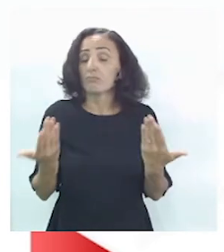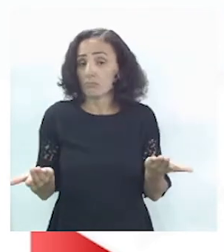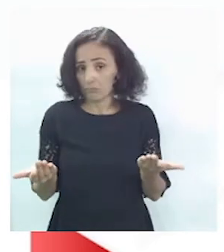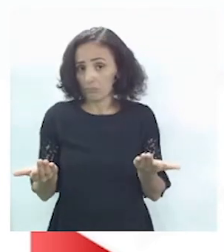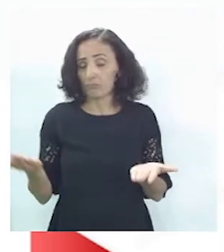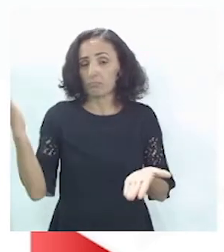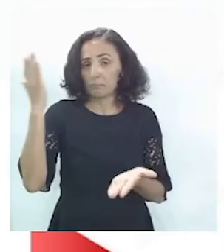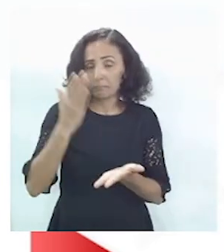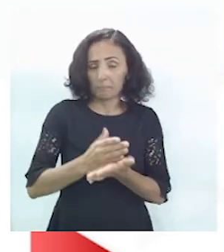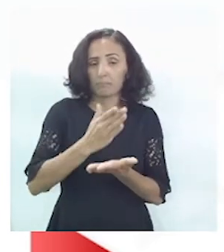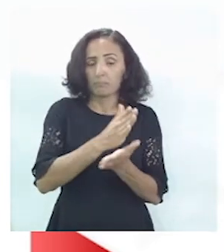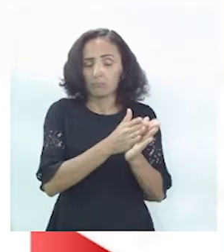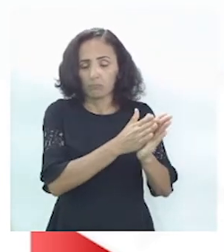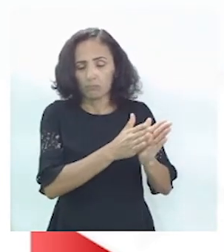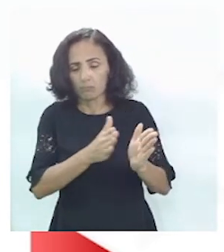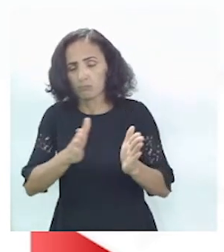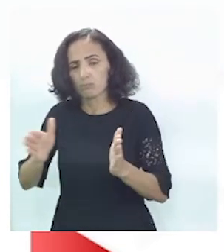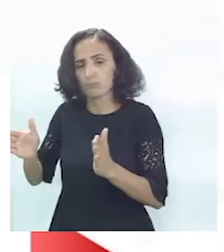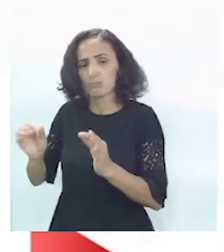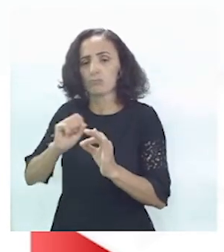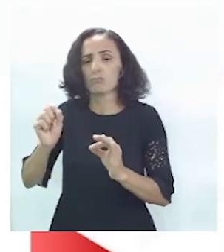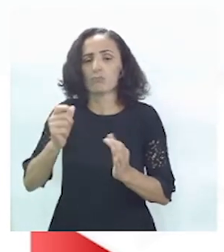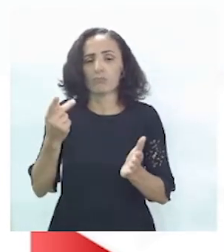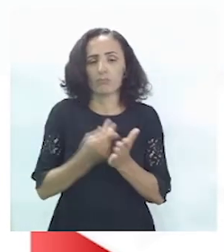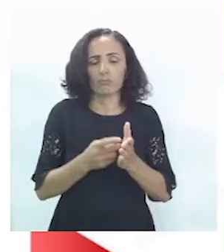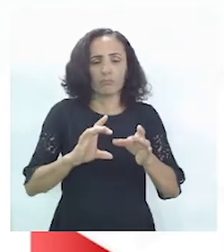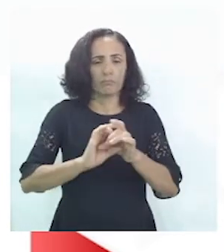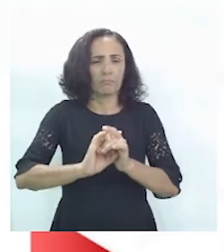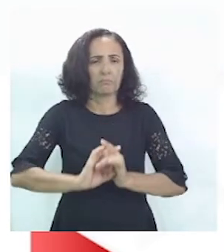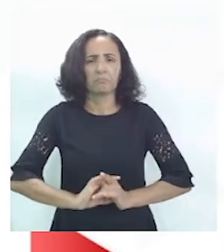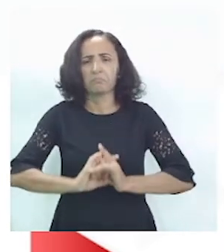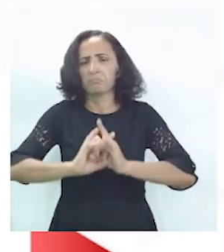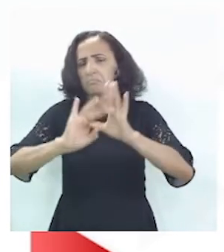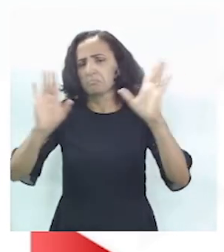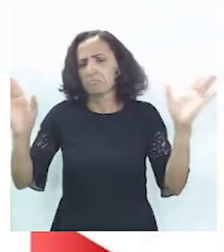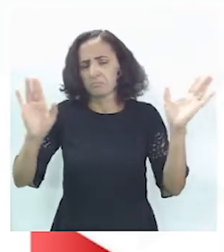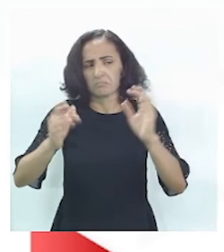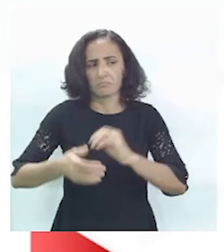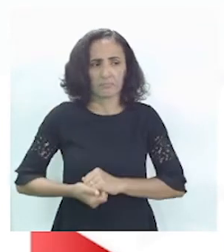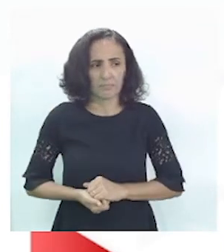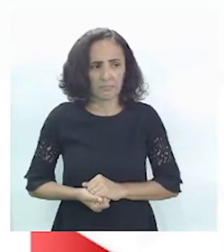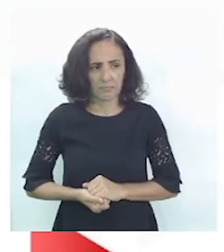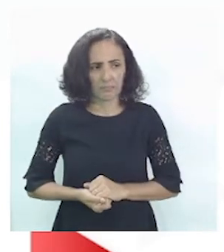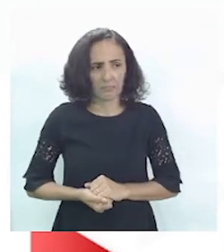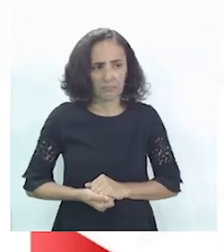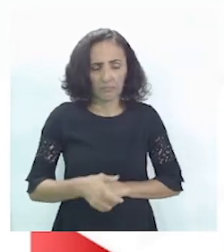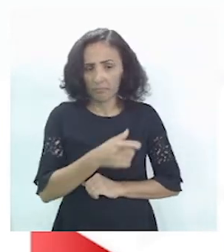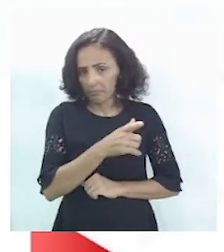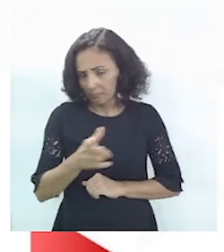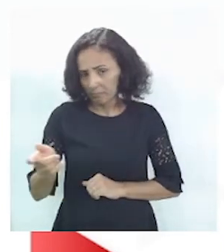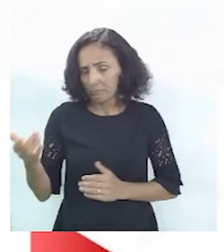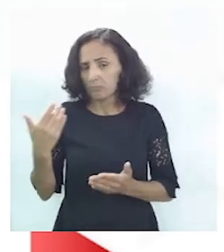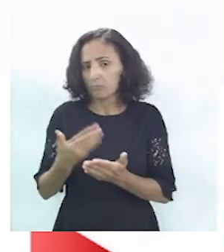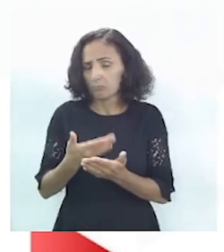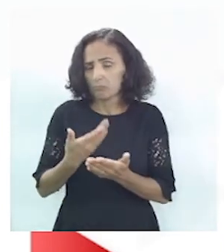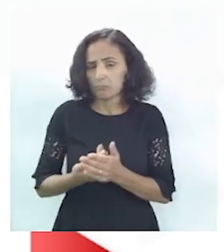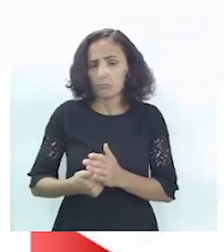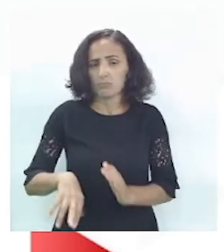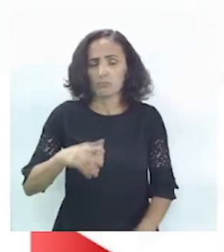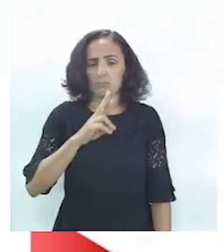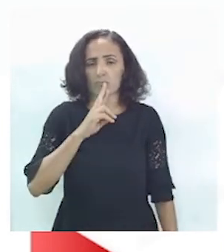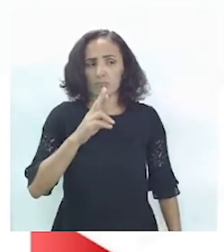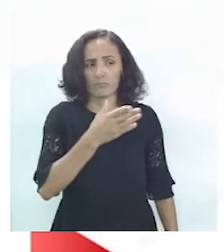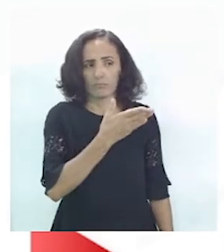partes provoca a liberação de grande quantidade de energias. Agora bora para a nossa